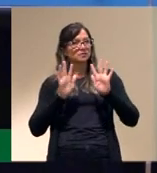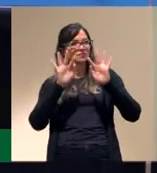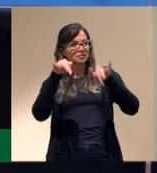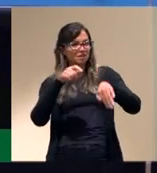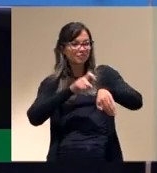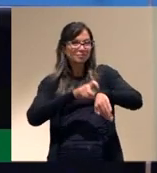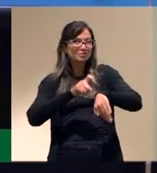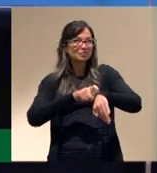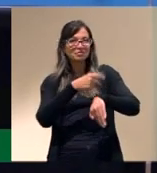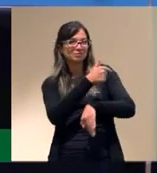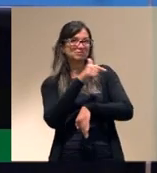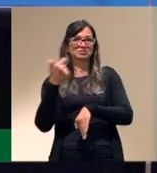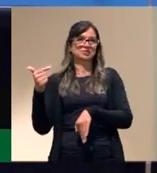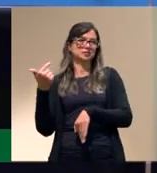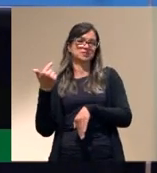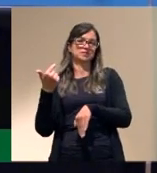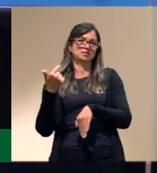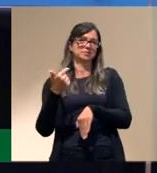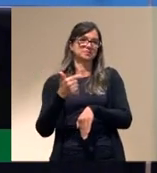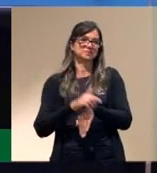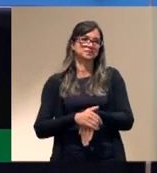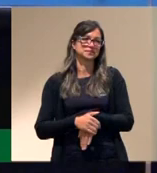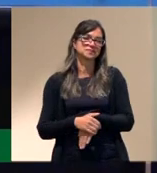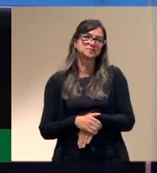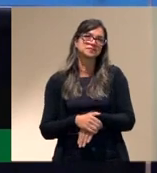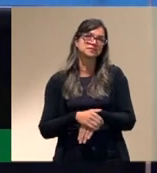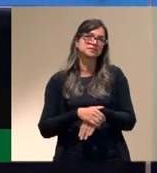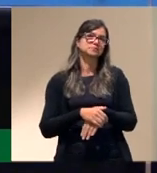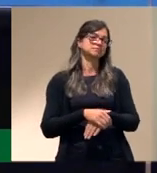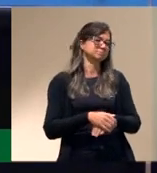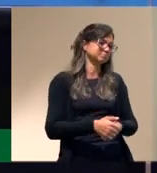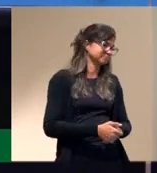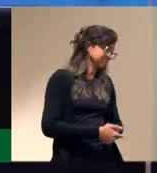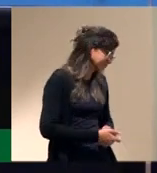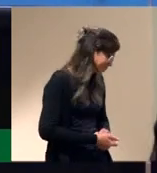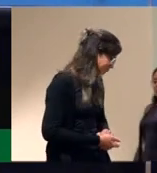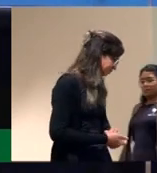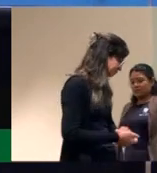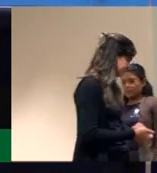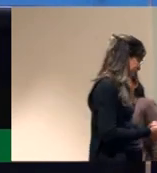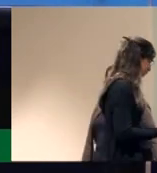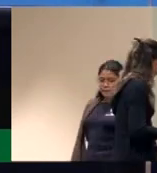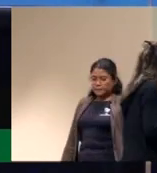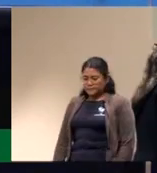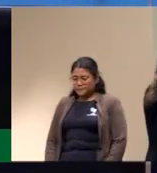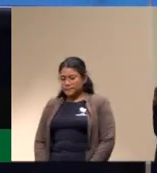apropriação conceitual em relação à elaboração de conceito. Por que que não?